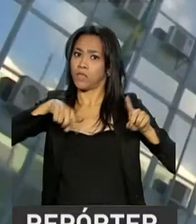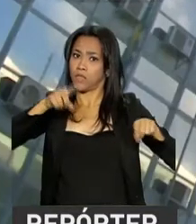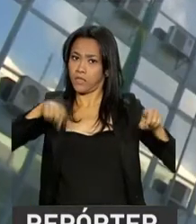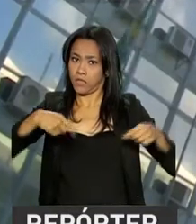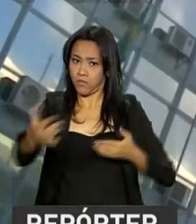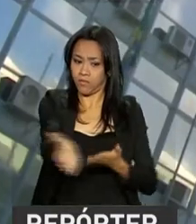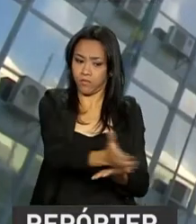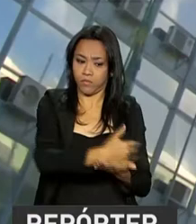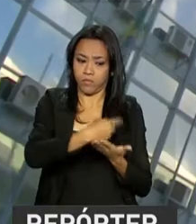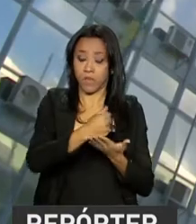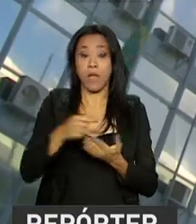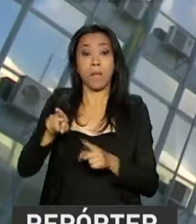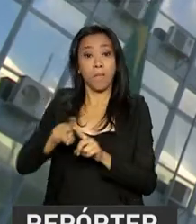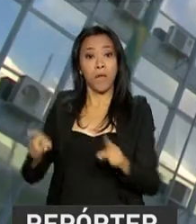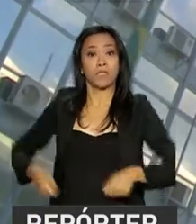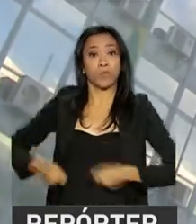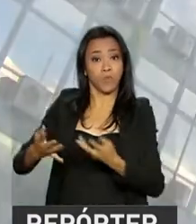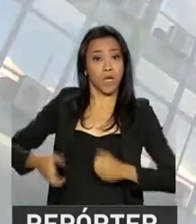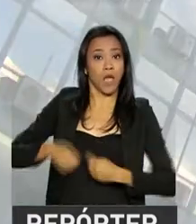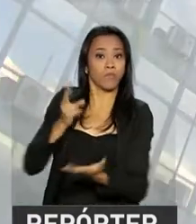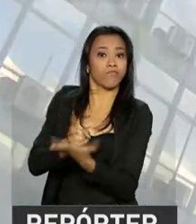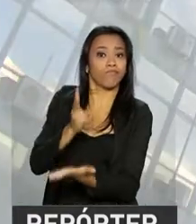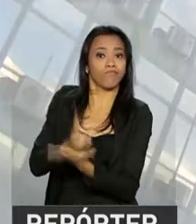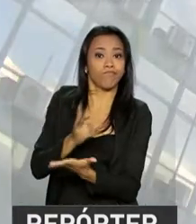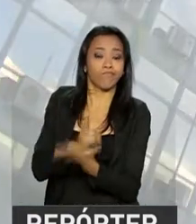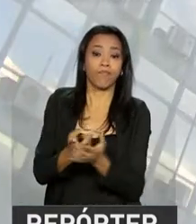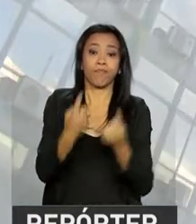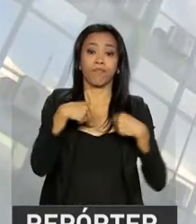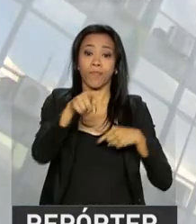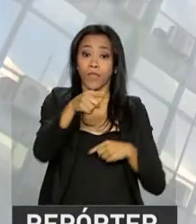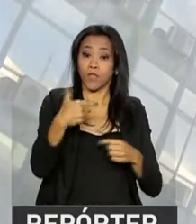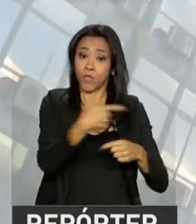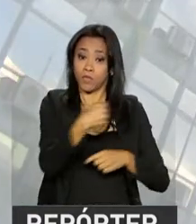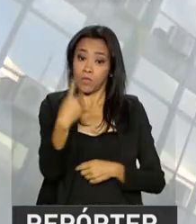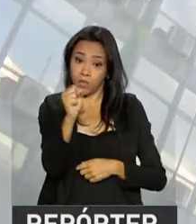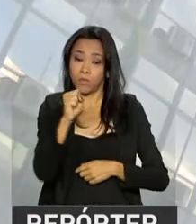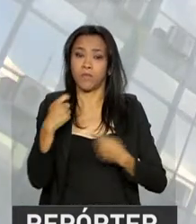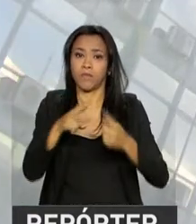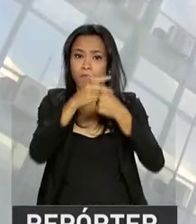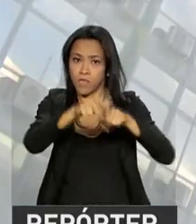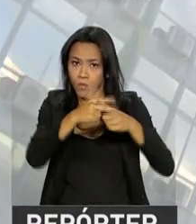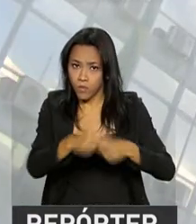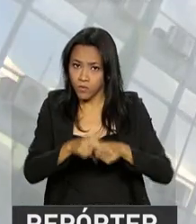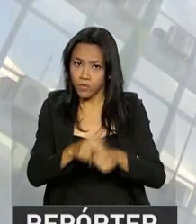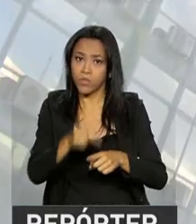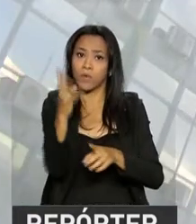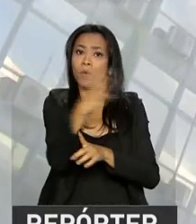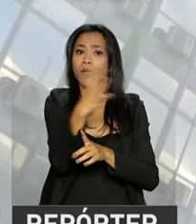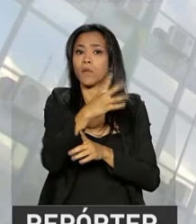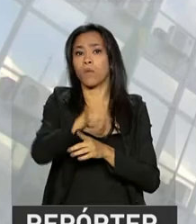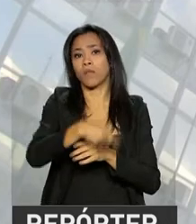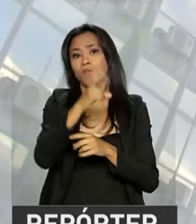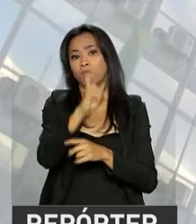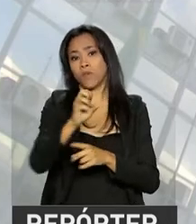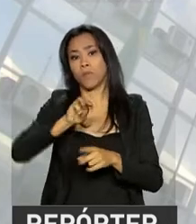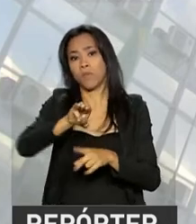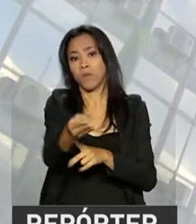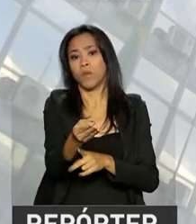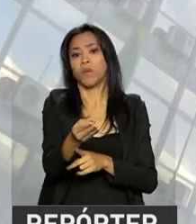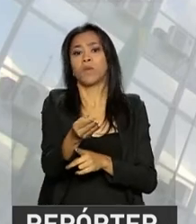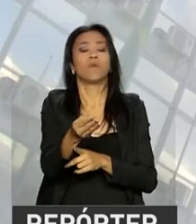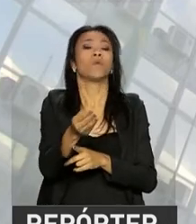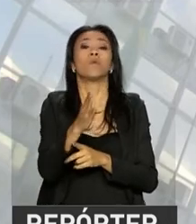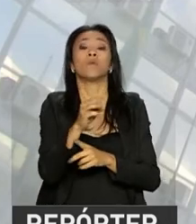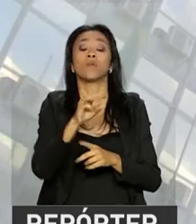para 2018 o governo terá de fazer um ajuste de cerca de 44 bilhões e meio de reais